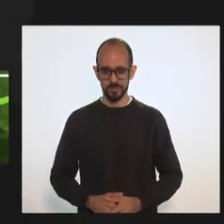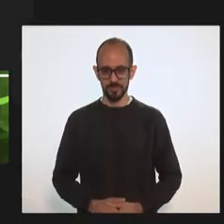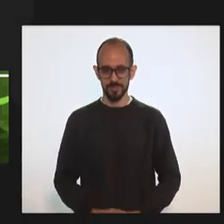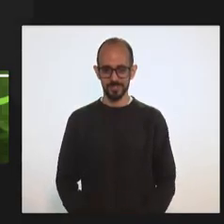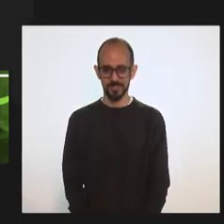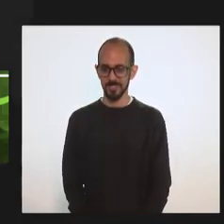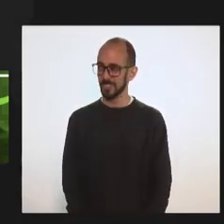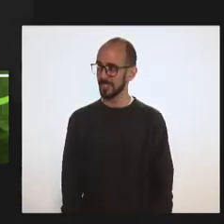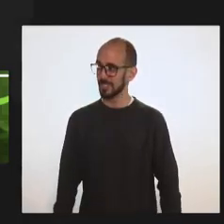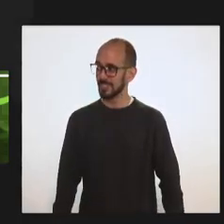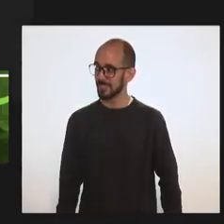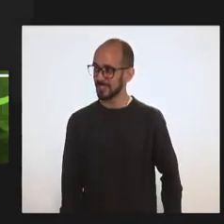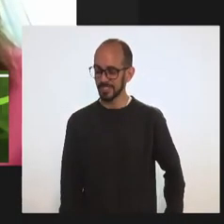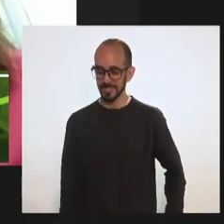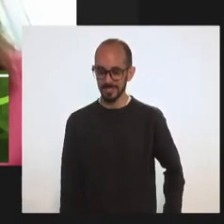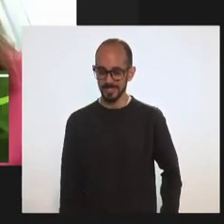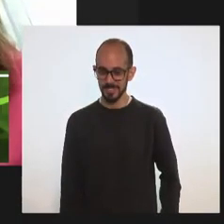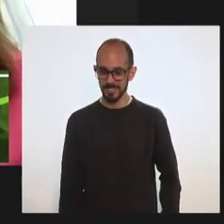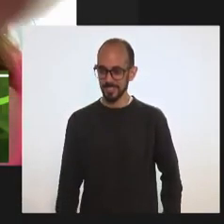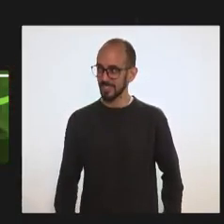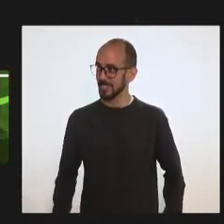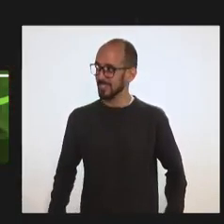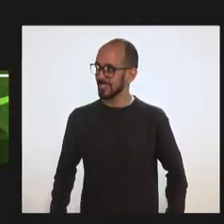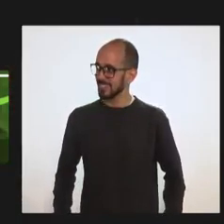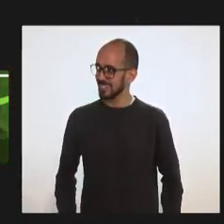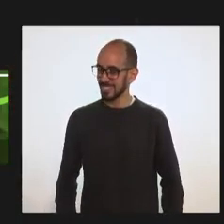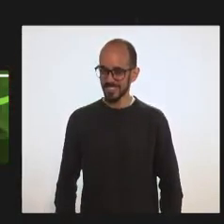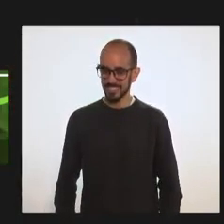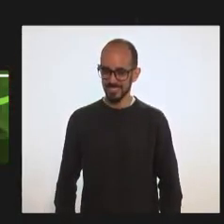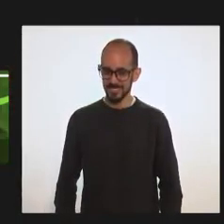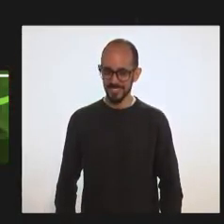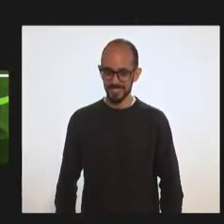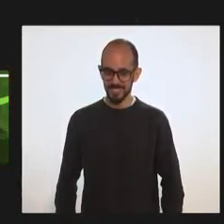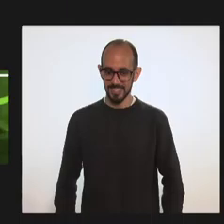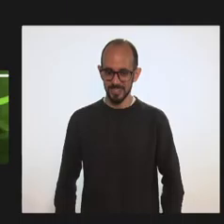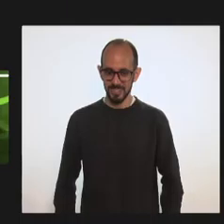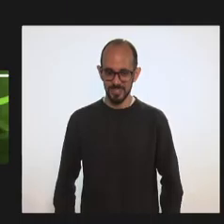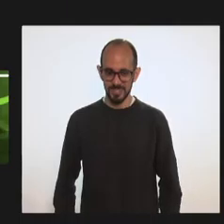Luiz Paulo, deputado Rosenberg, Rodrigo Amorim, deputada Mônica. Obrigado a todos. Célia,